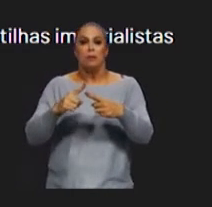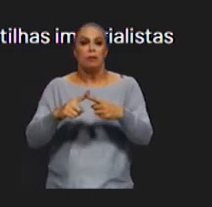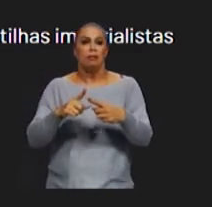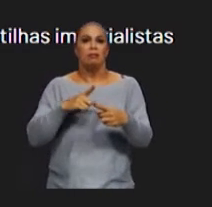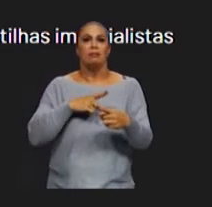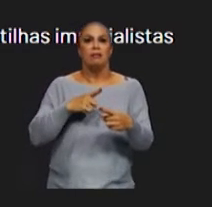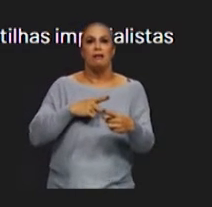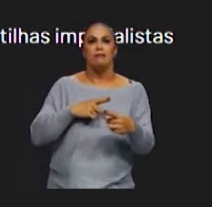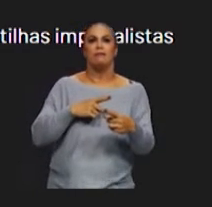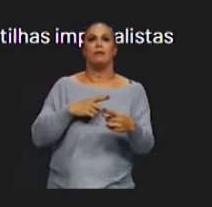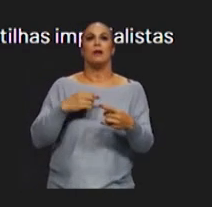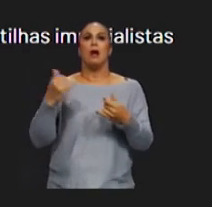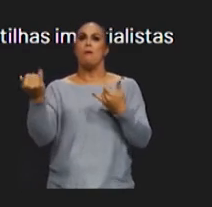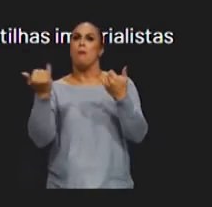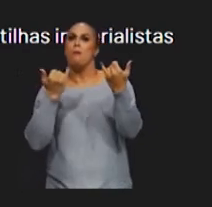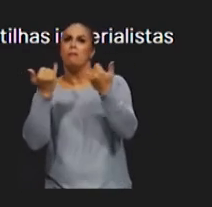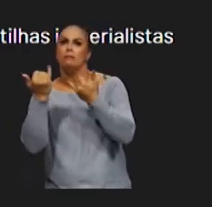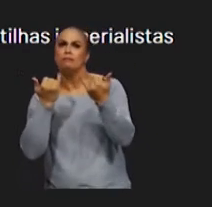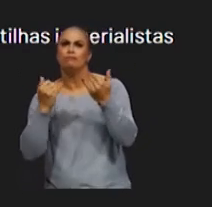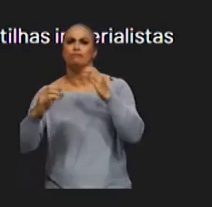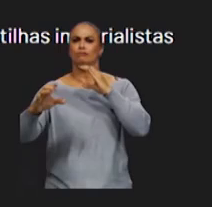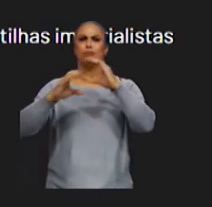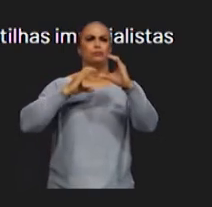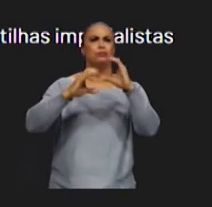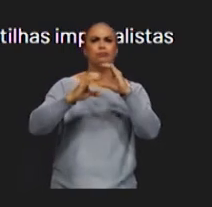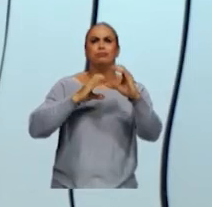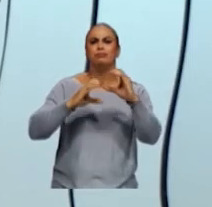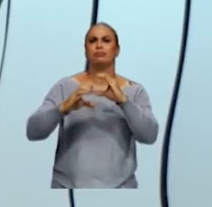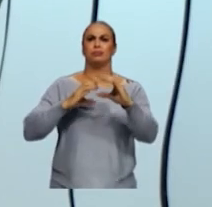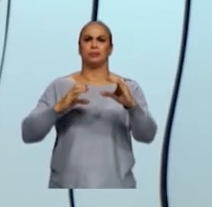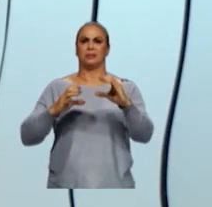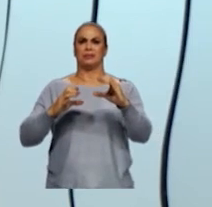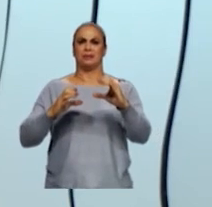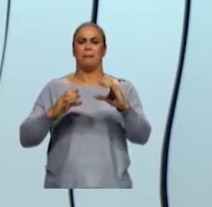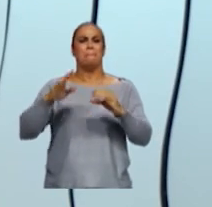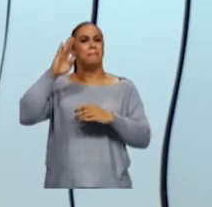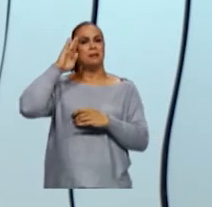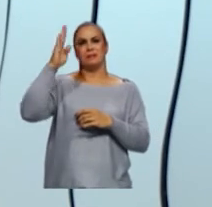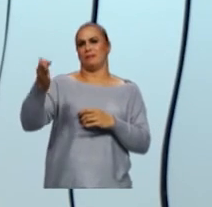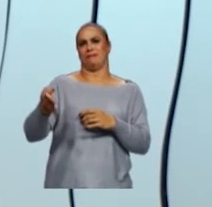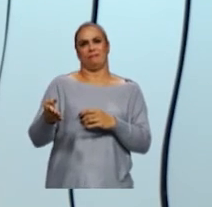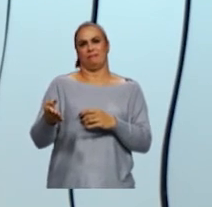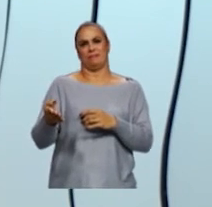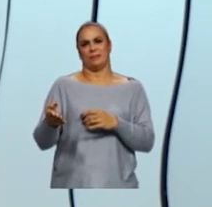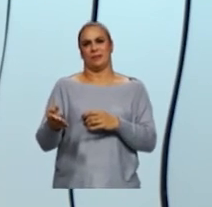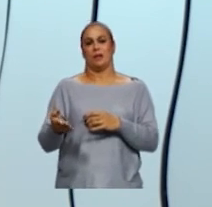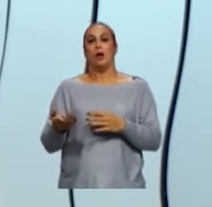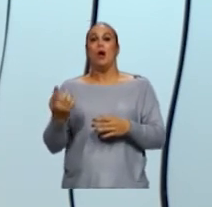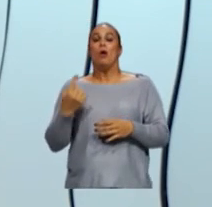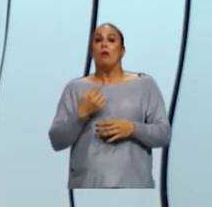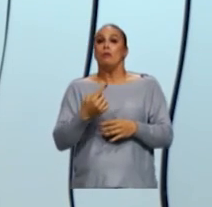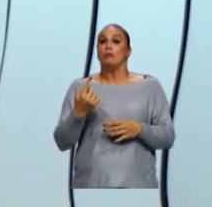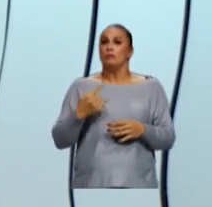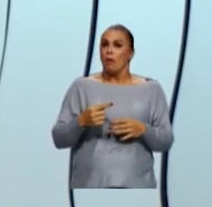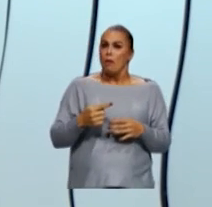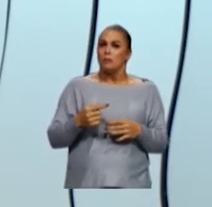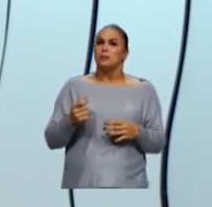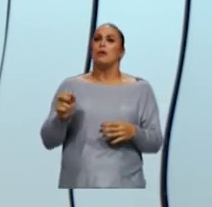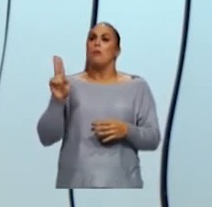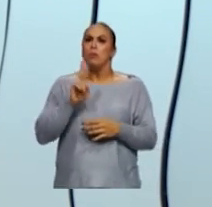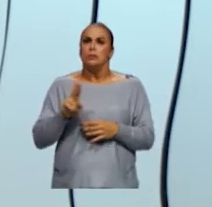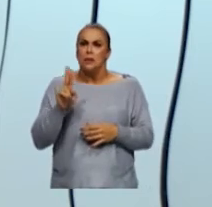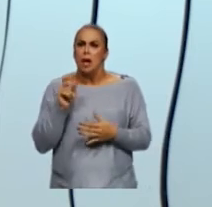dos meios de comunicação, principalmente. A gente consome todos esses produtos, não